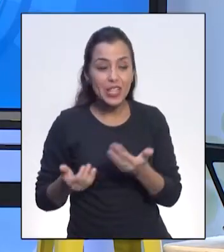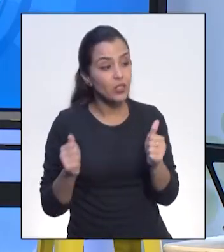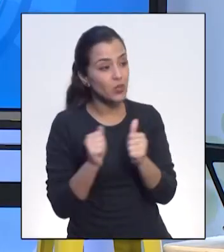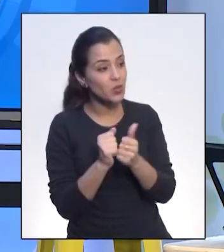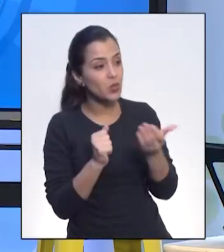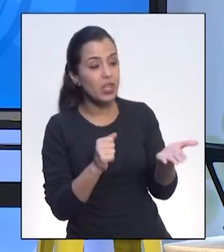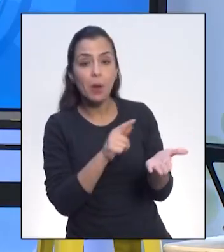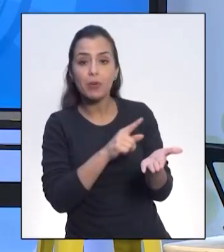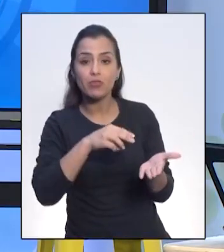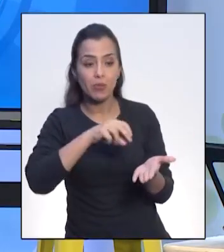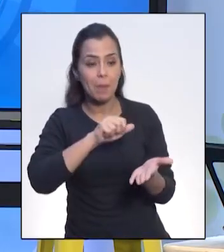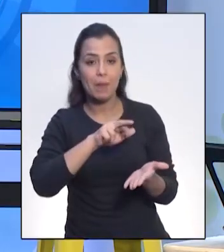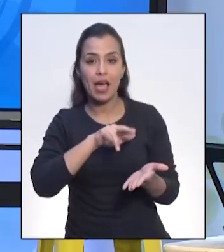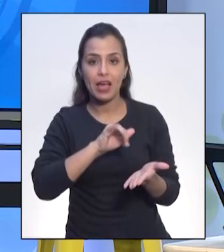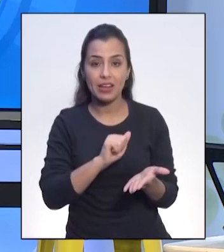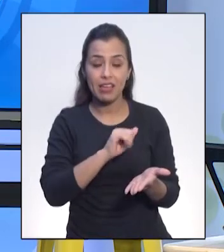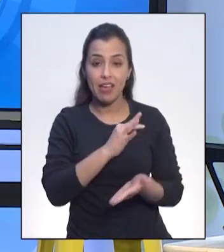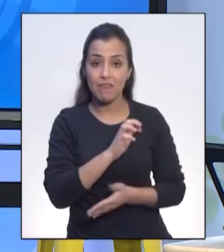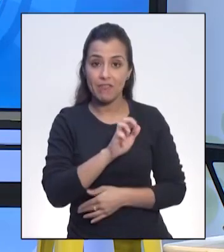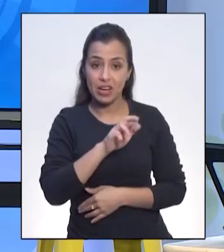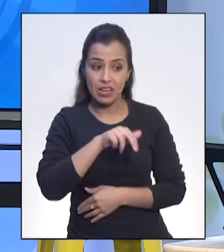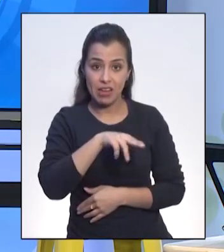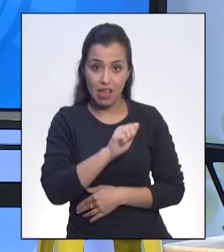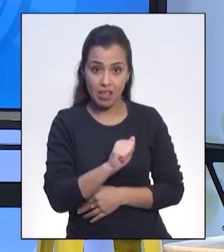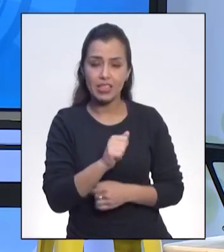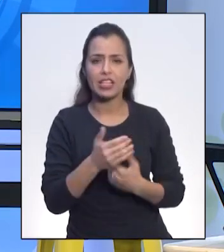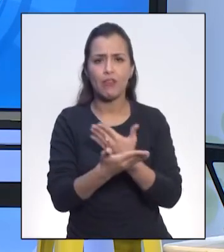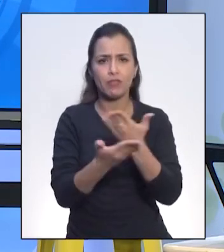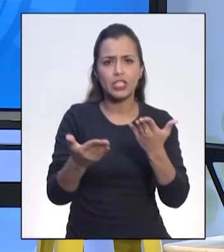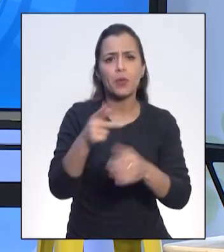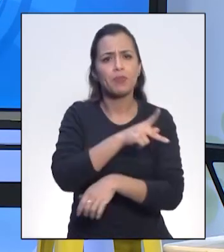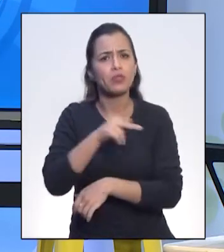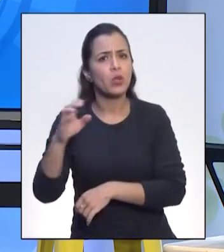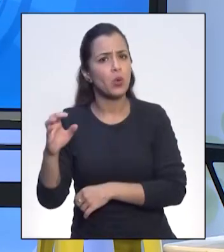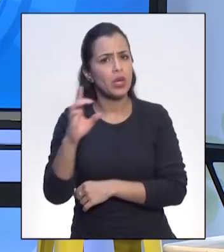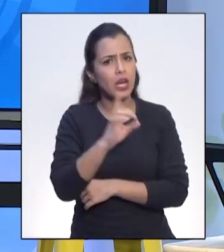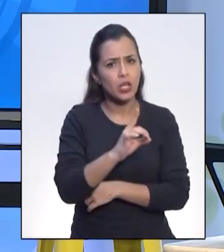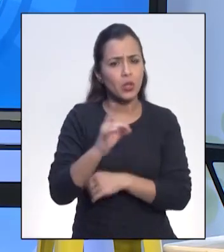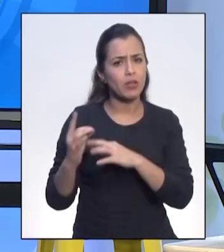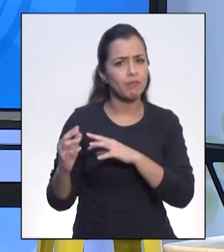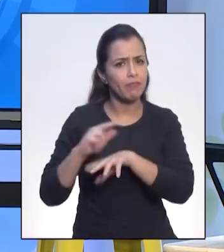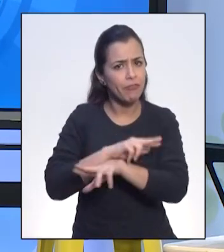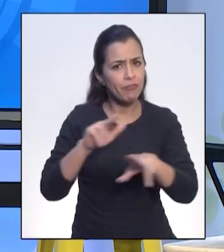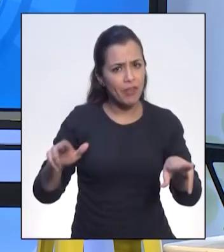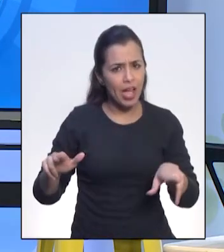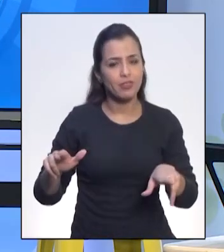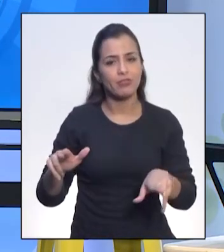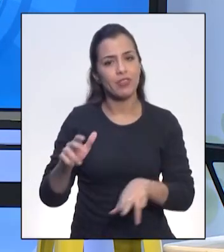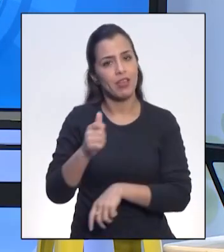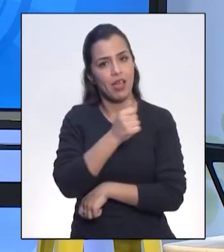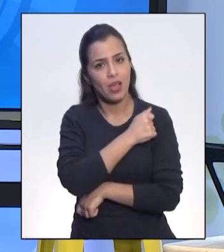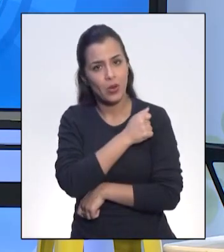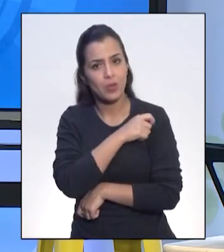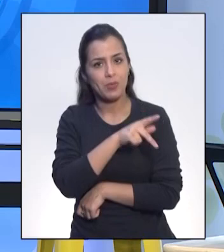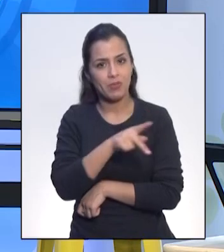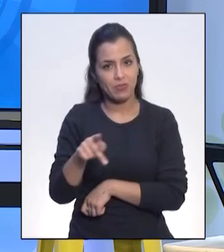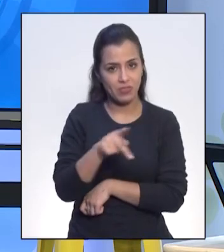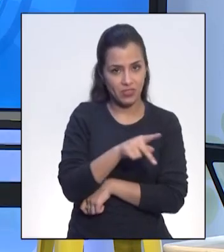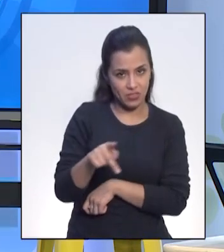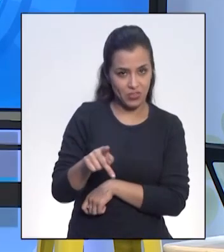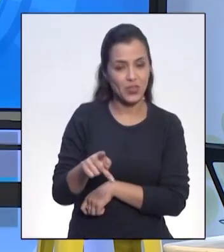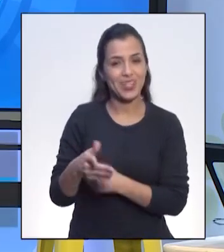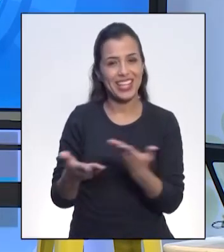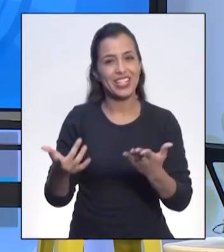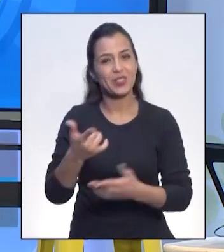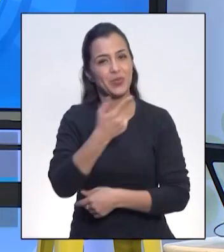professora Maria Fernanda, recebo você, professor, coordenador, outros membros da Secretaria da Educação e você, aluno, especialmente da primeira série do ensino